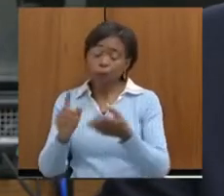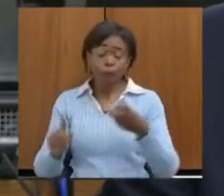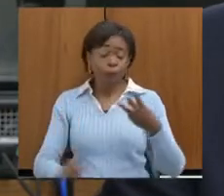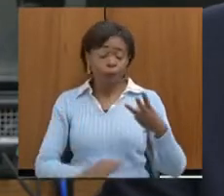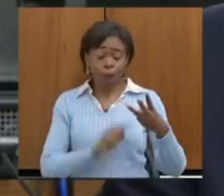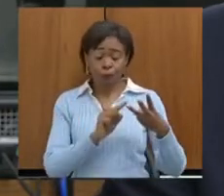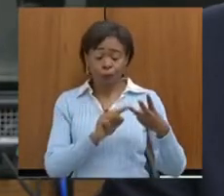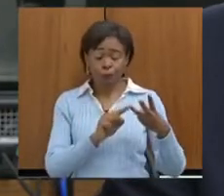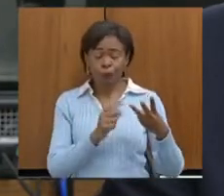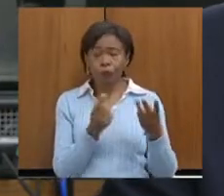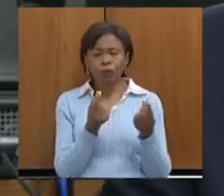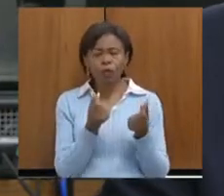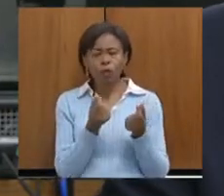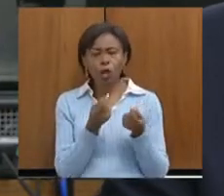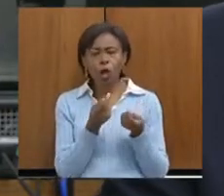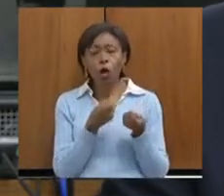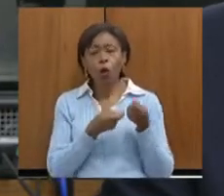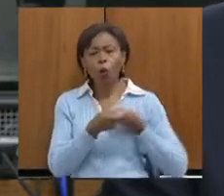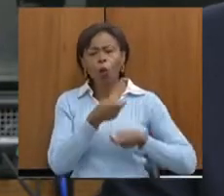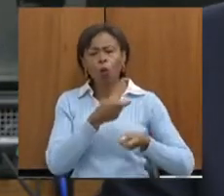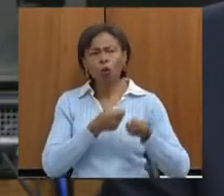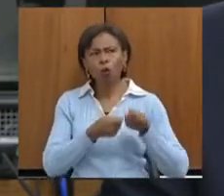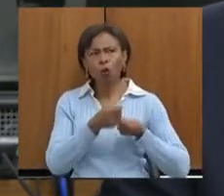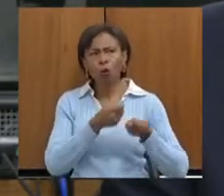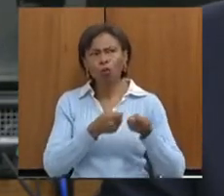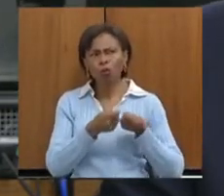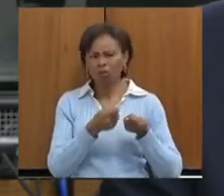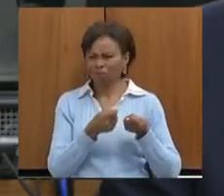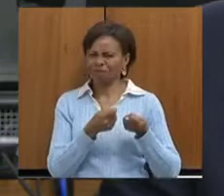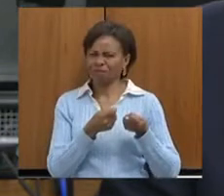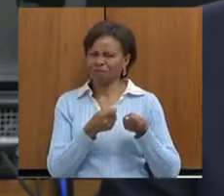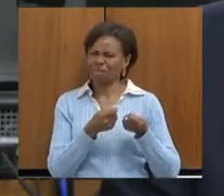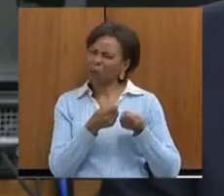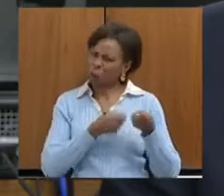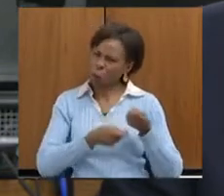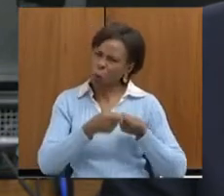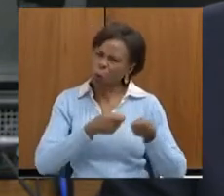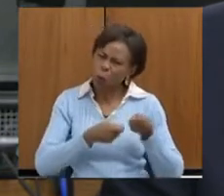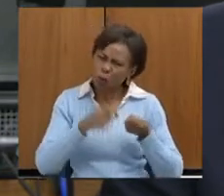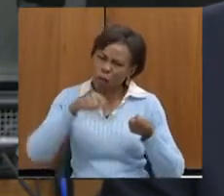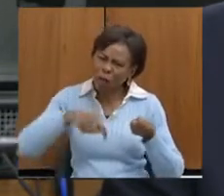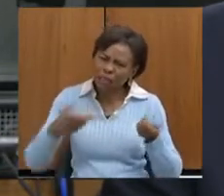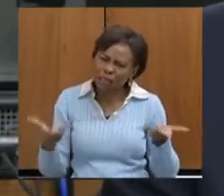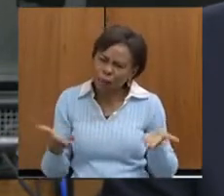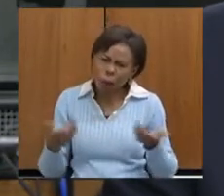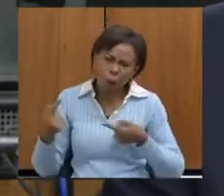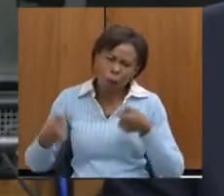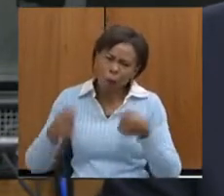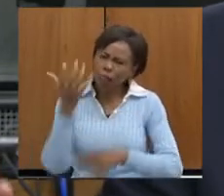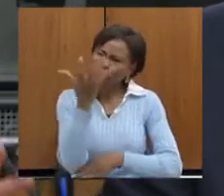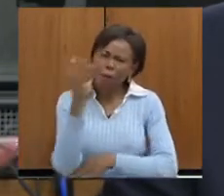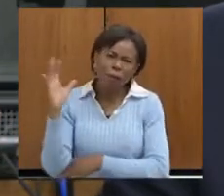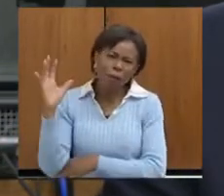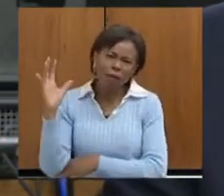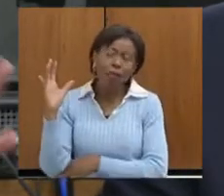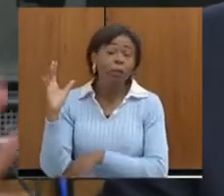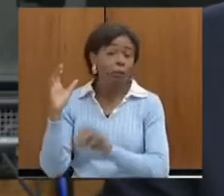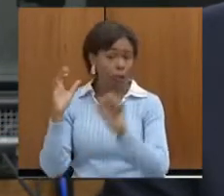econômicas podem entrar me perguntando esse Pilar econômicos é fala de Economia aqui para gente no evento de Meio Ambiente sim porque